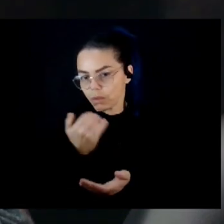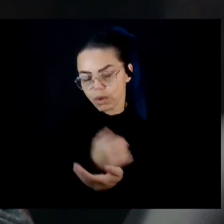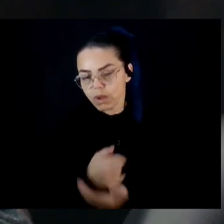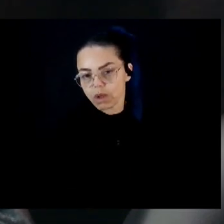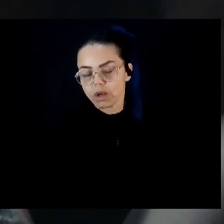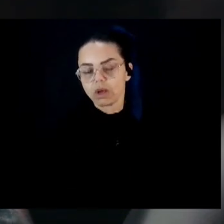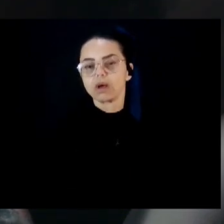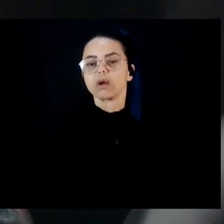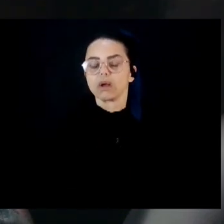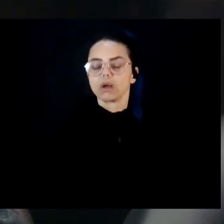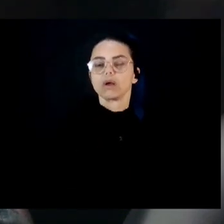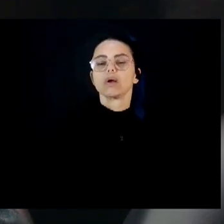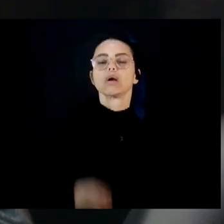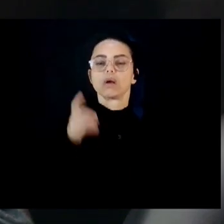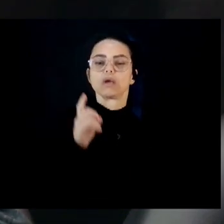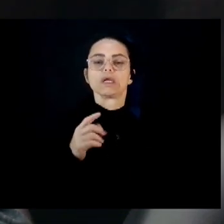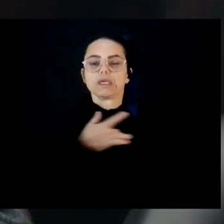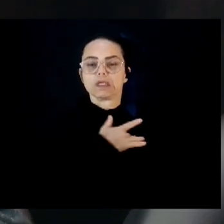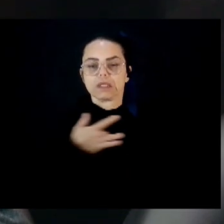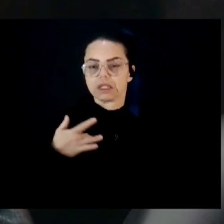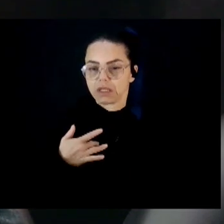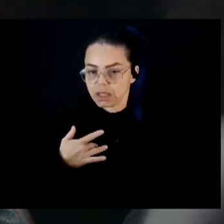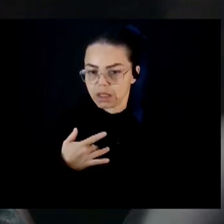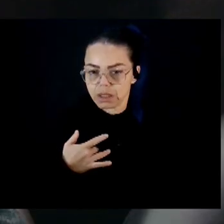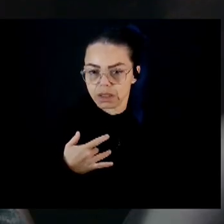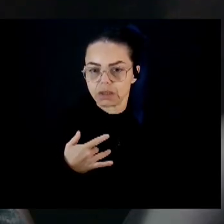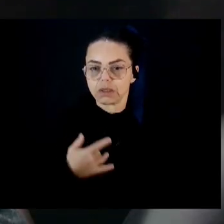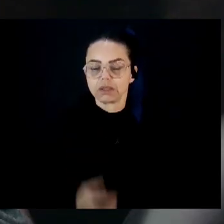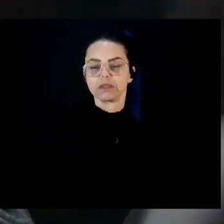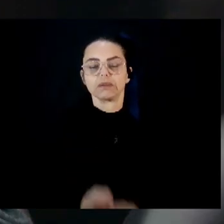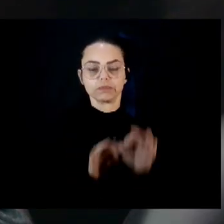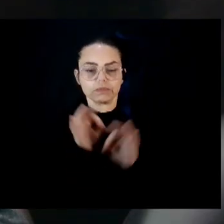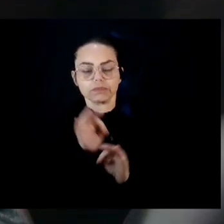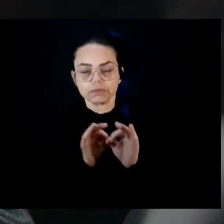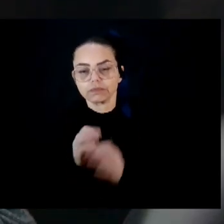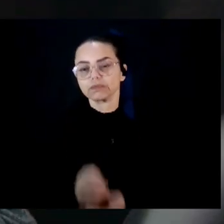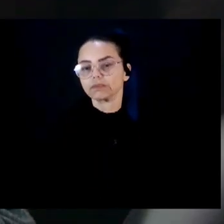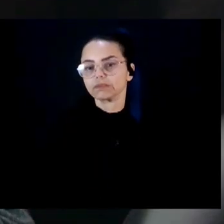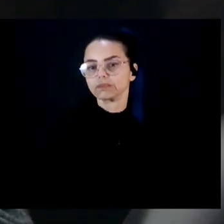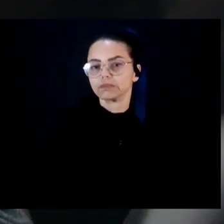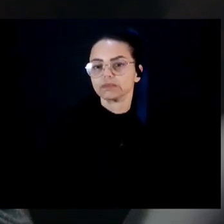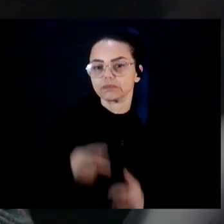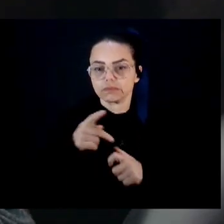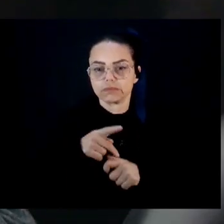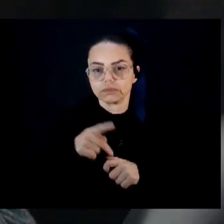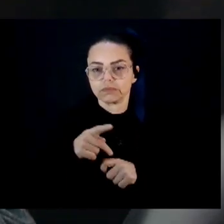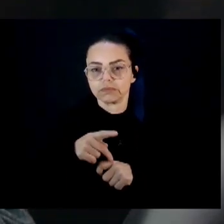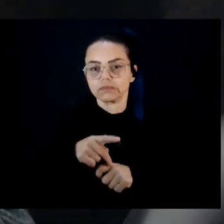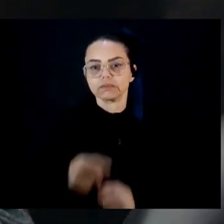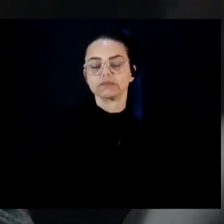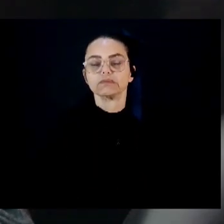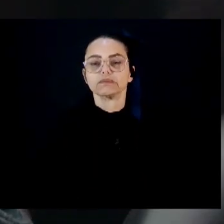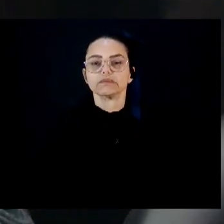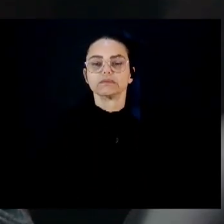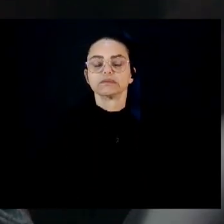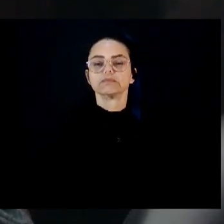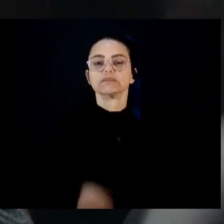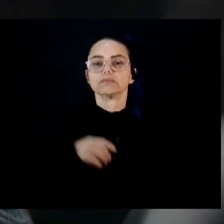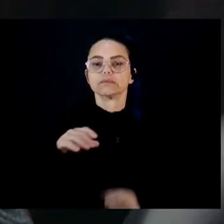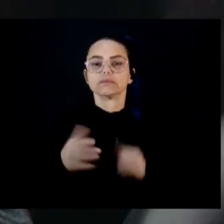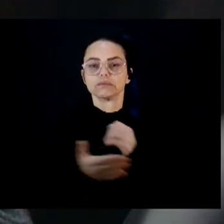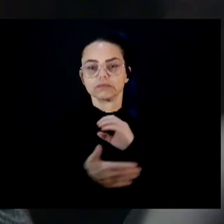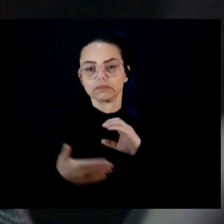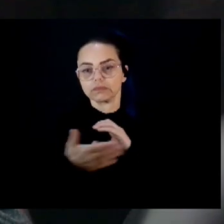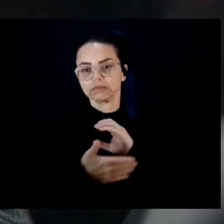alimentar, uma dieta pesada, organizada, com proteína, carboidrato e gordura numa forma adequada e acaba